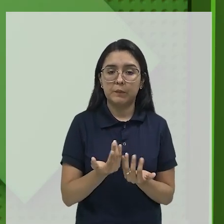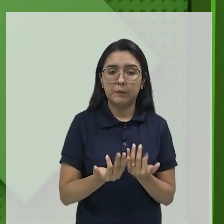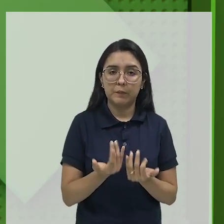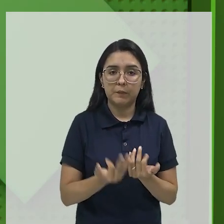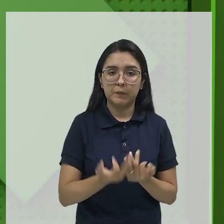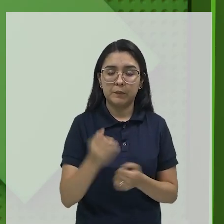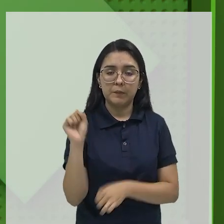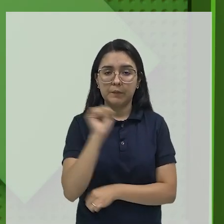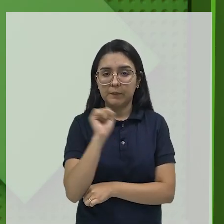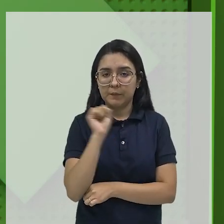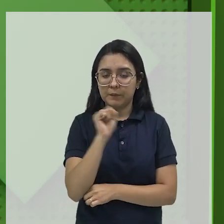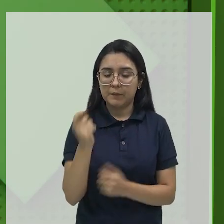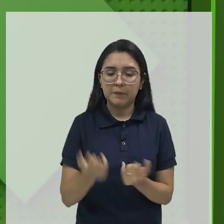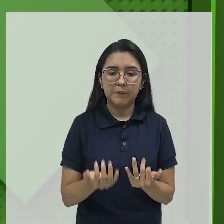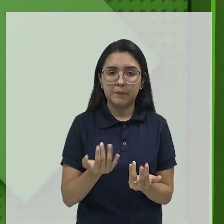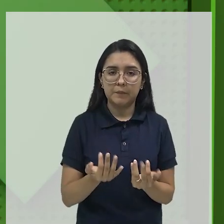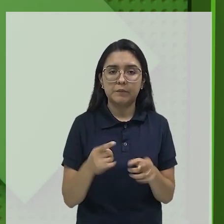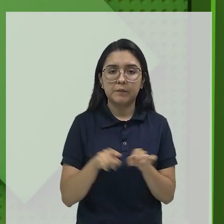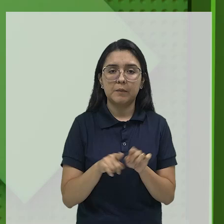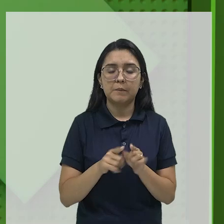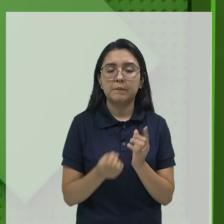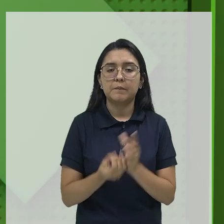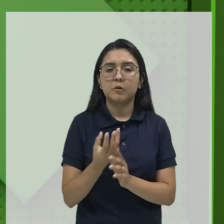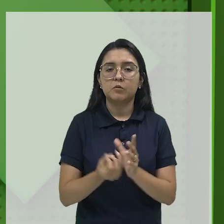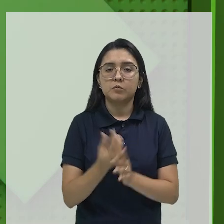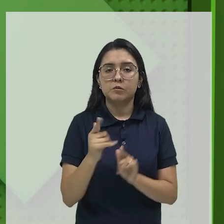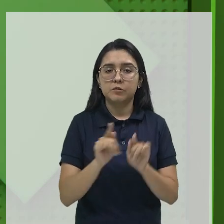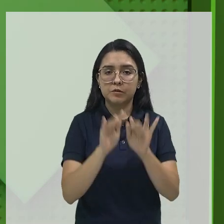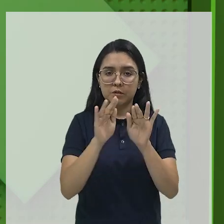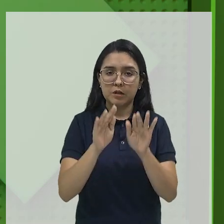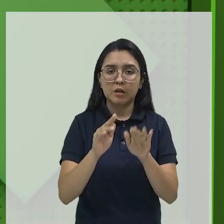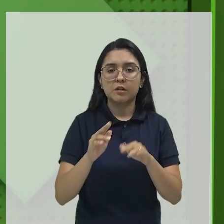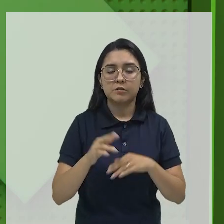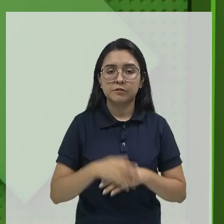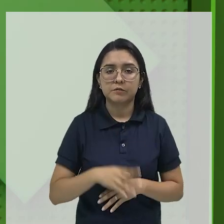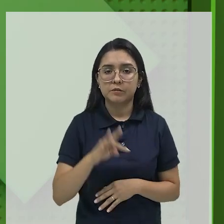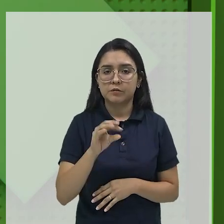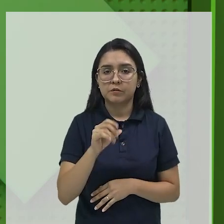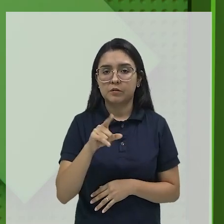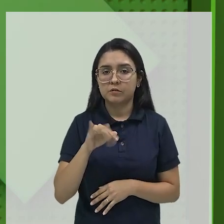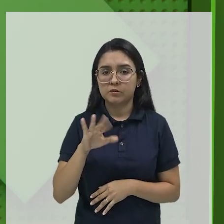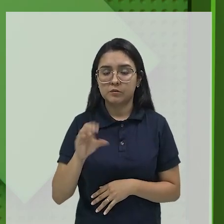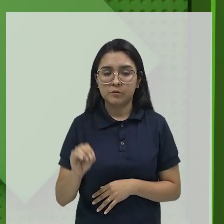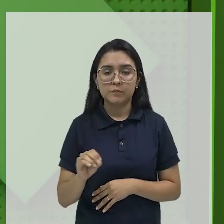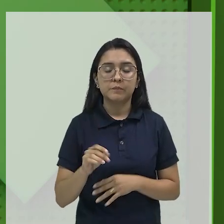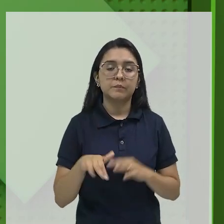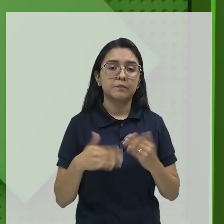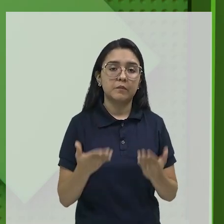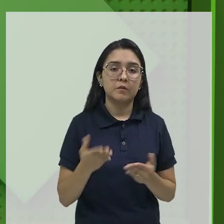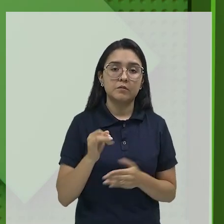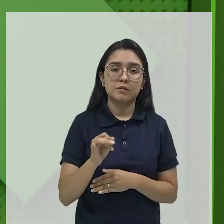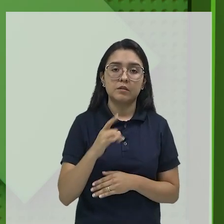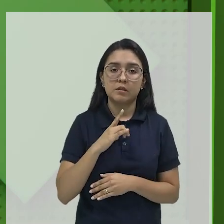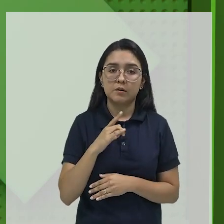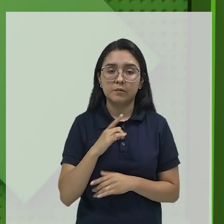há uma produção de gases tóxicos, né? De gases do efeito estufa. Então, enquanto